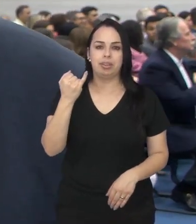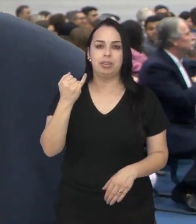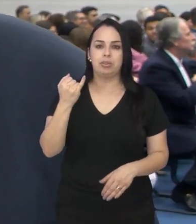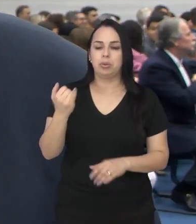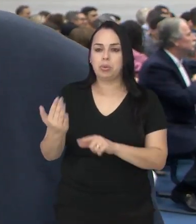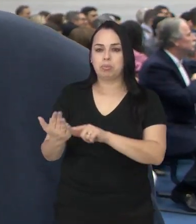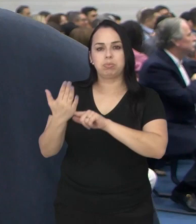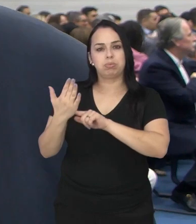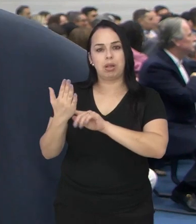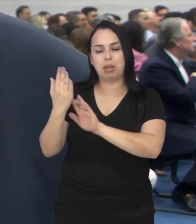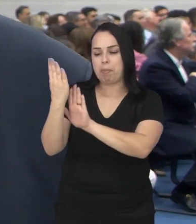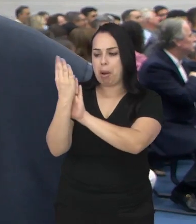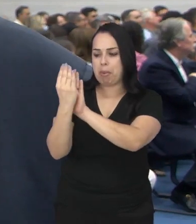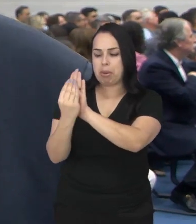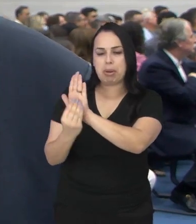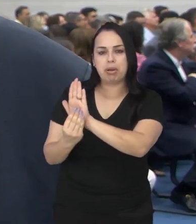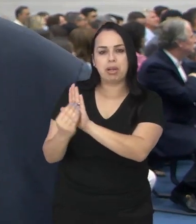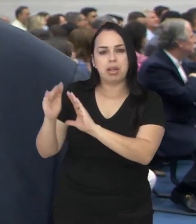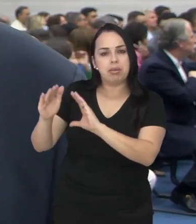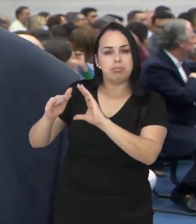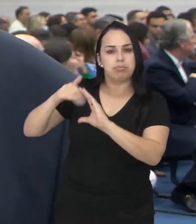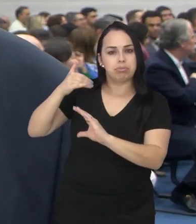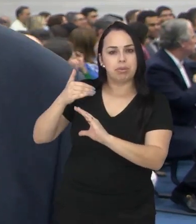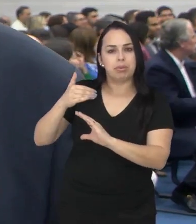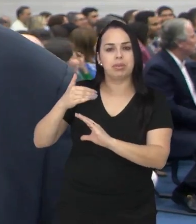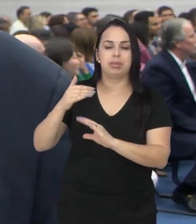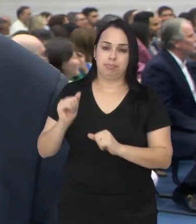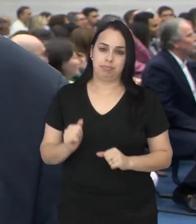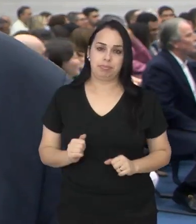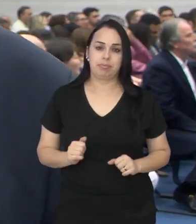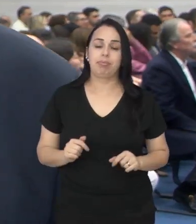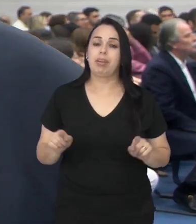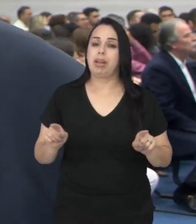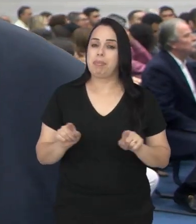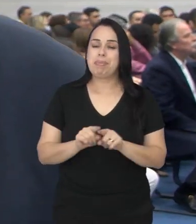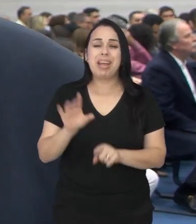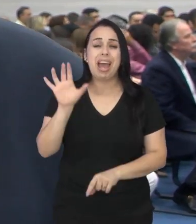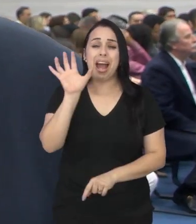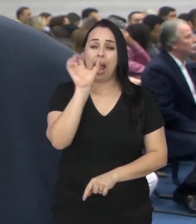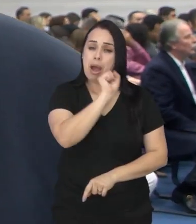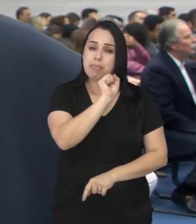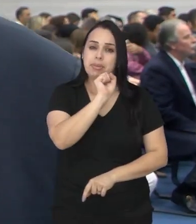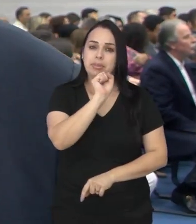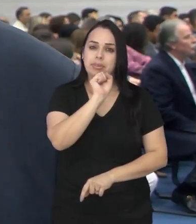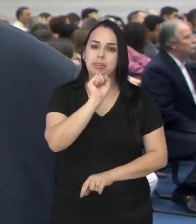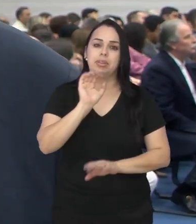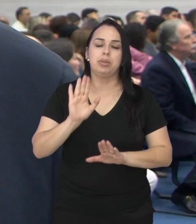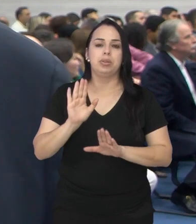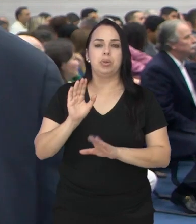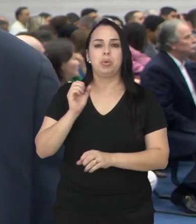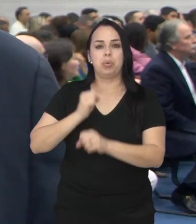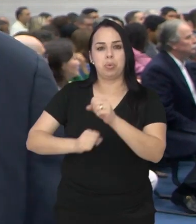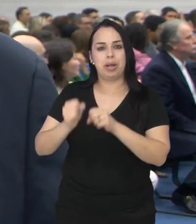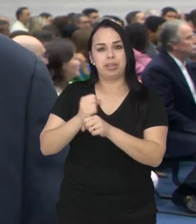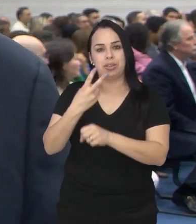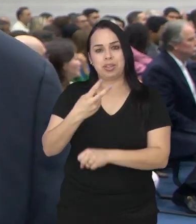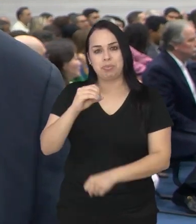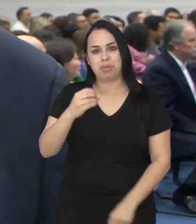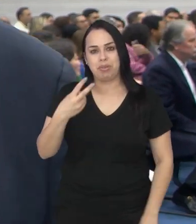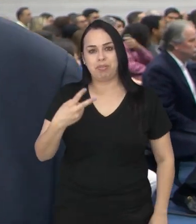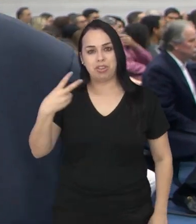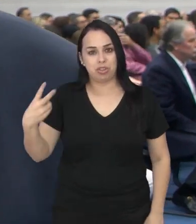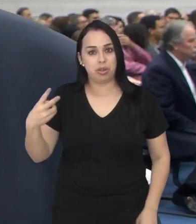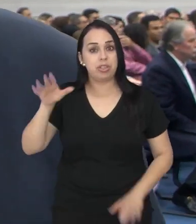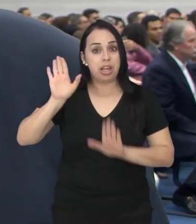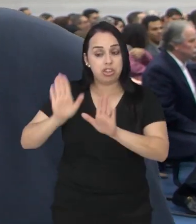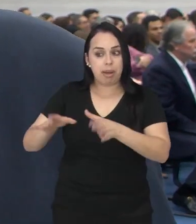esse conteúdo da qual o Tribunal de Contas disponibiliza para nós nos municípios. E de uma forma muito rápida, porque assim, já fechamos o ano de 22 e o